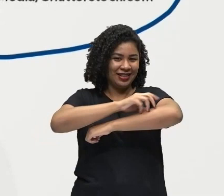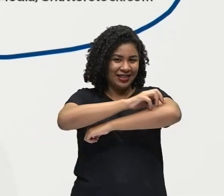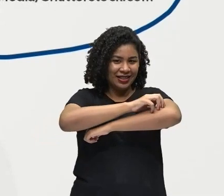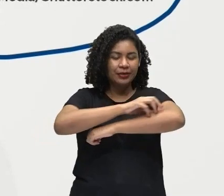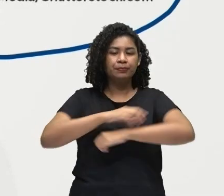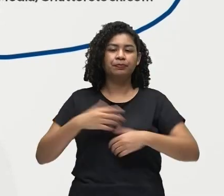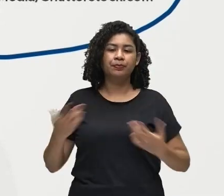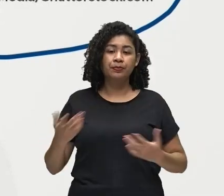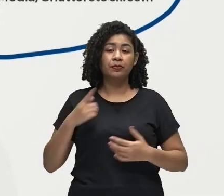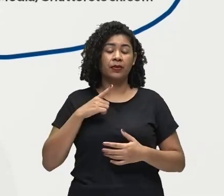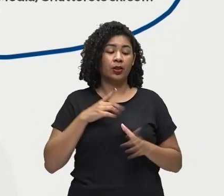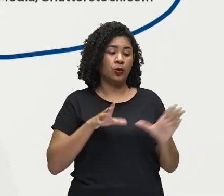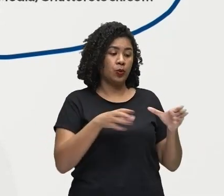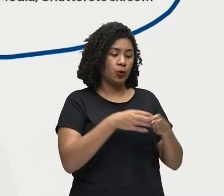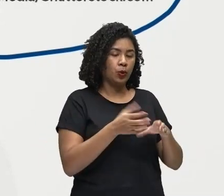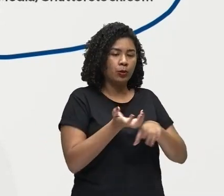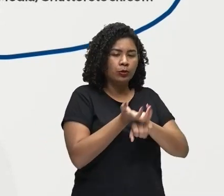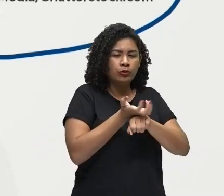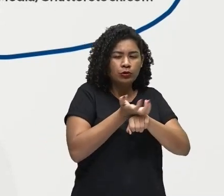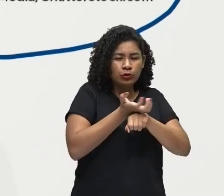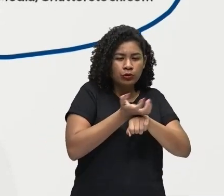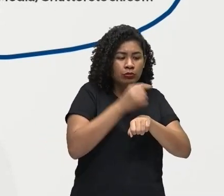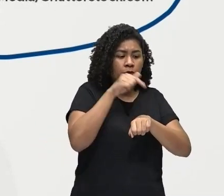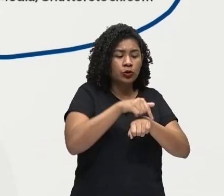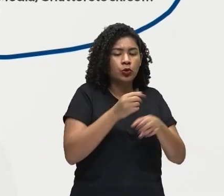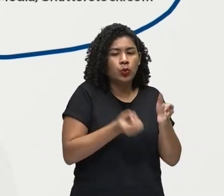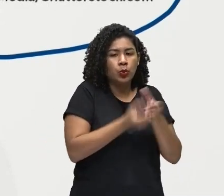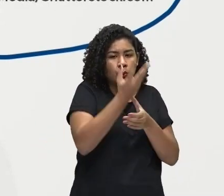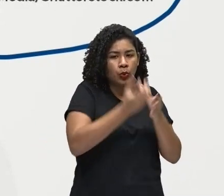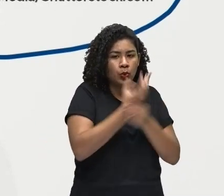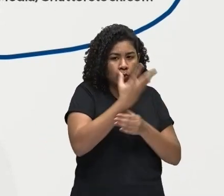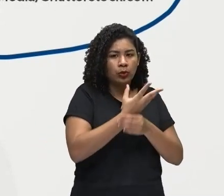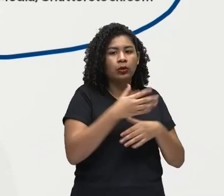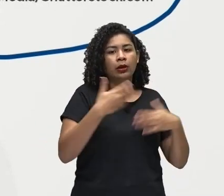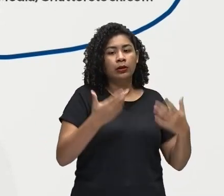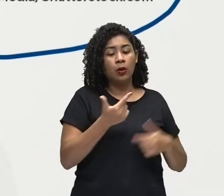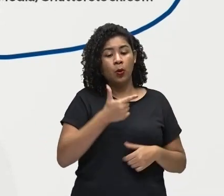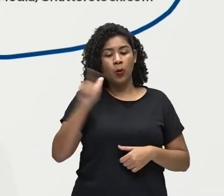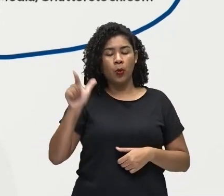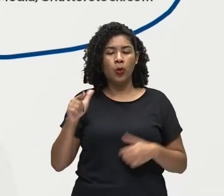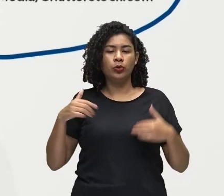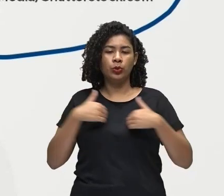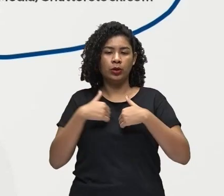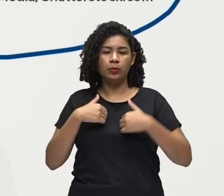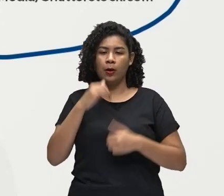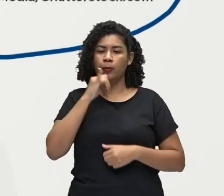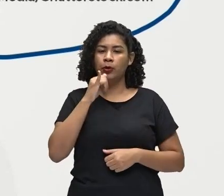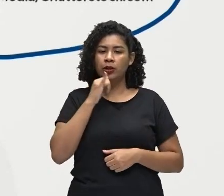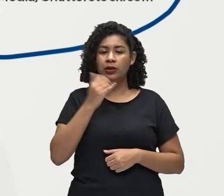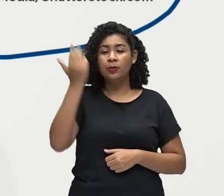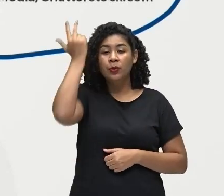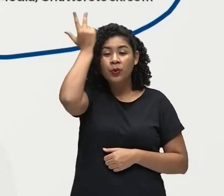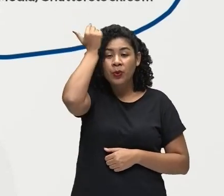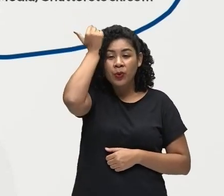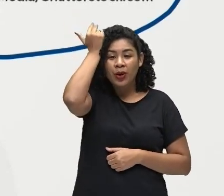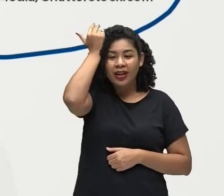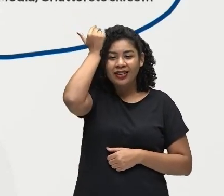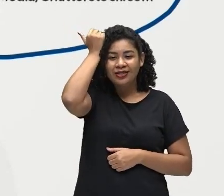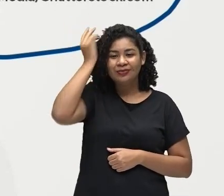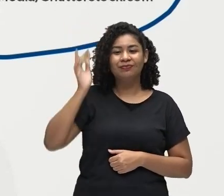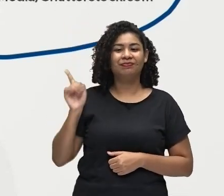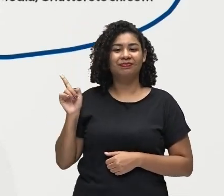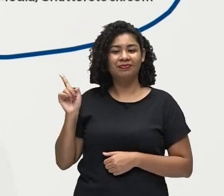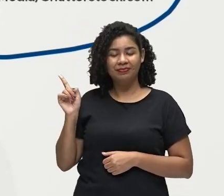produtores, e esse capim está servindo aí de alimento para o animal herbívoro, como o coelho, aqui, ó. Tem também